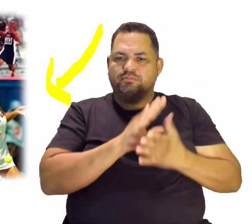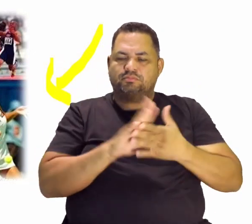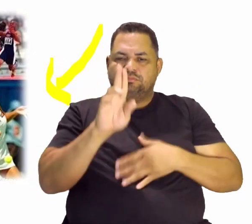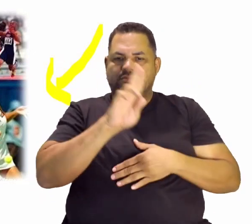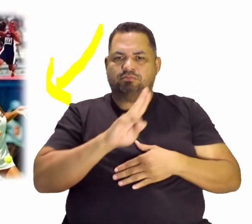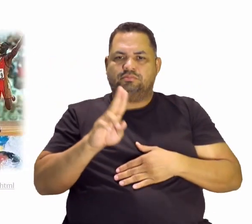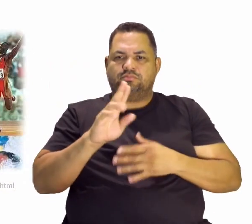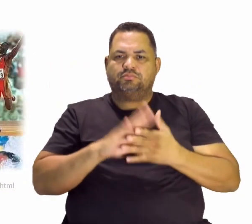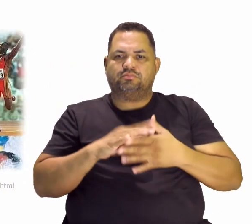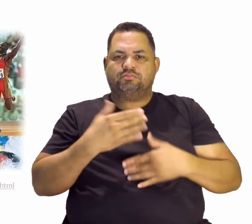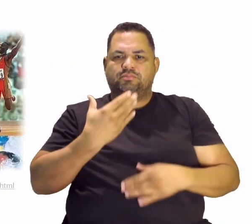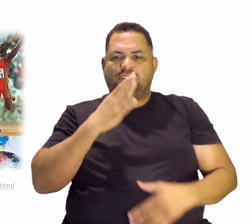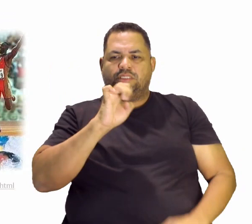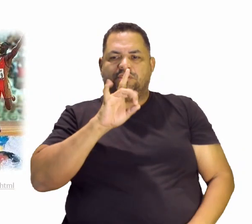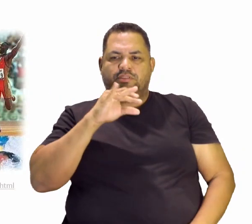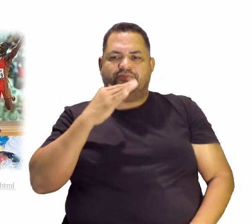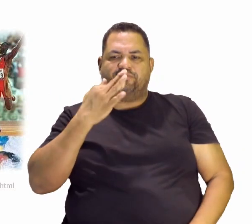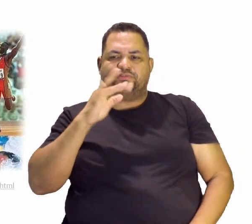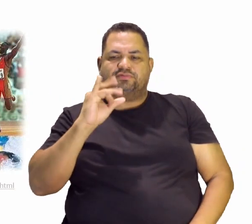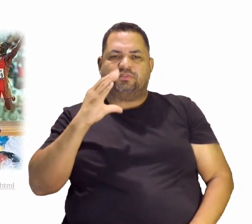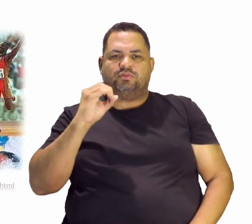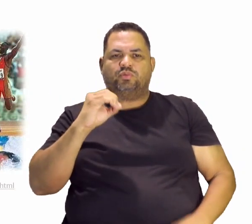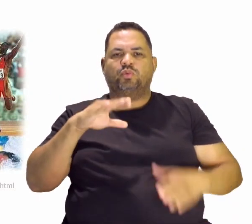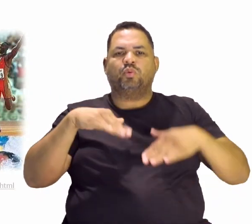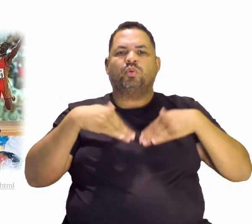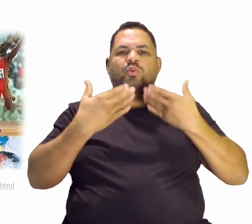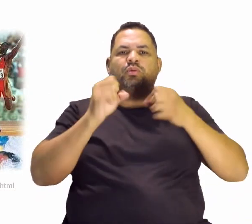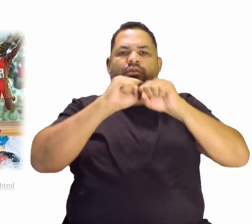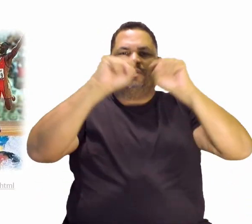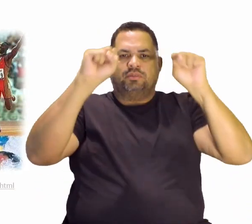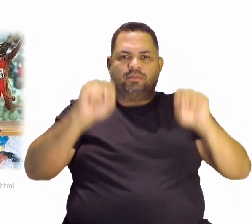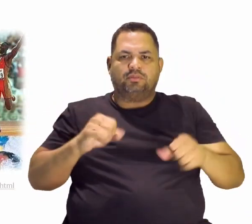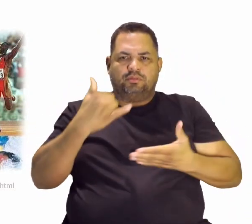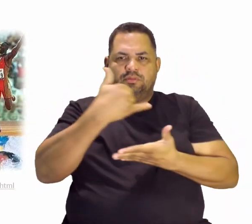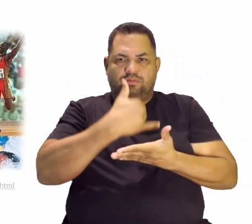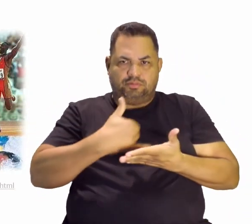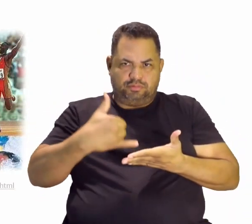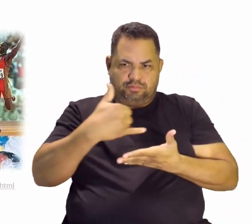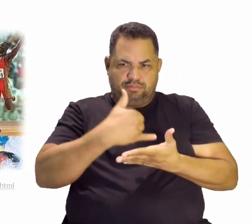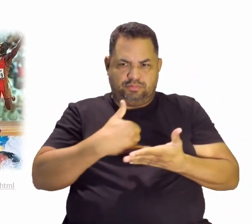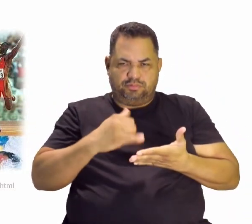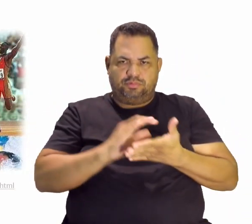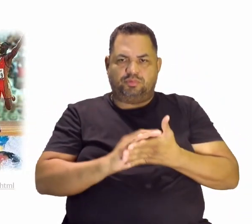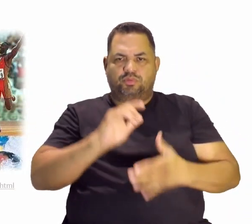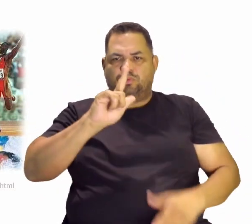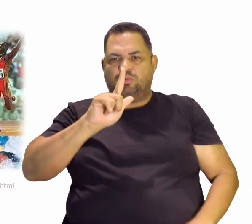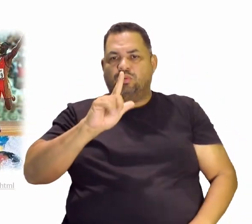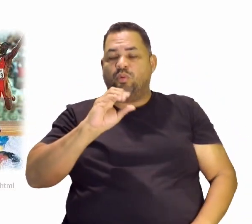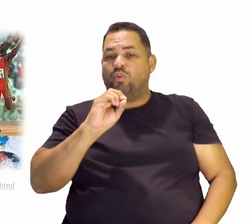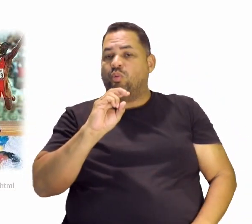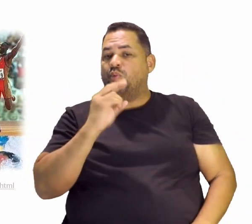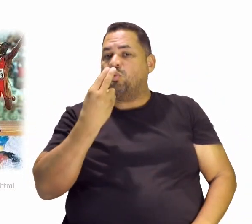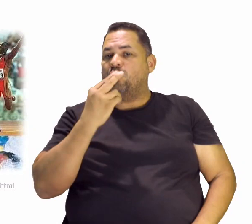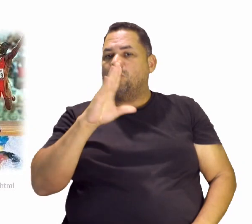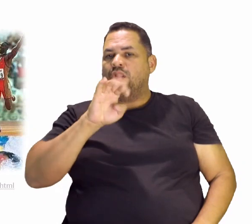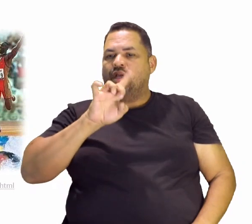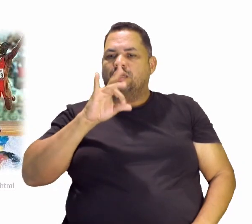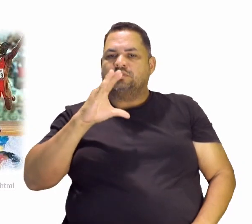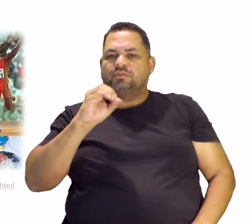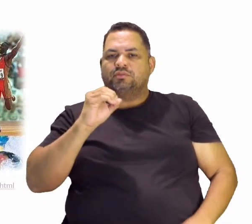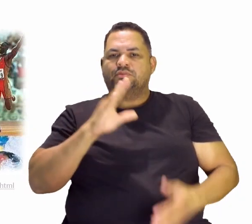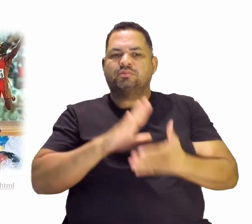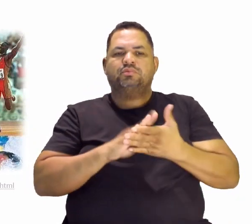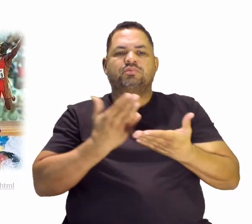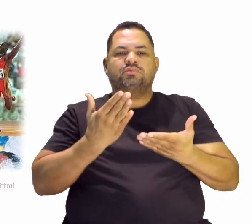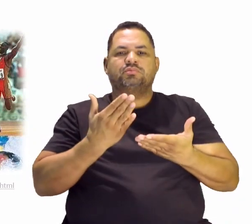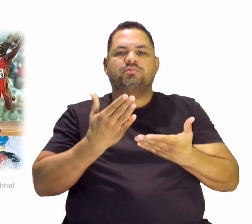da creatina fosfato. Quando eu falo do sistema glicolítico ou lático, eu vou realizar aí